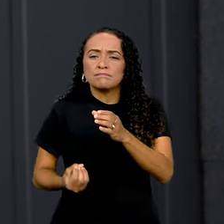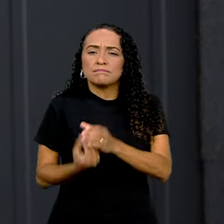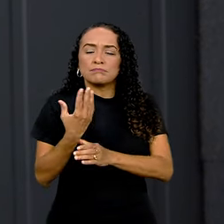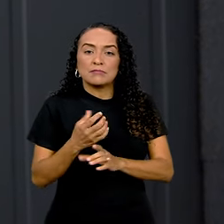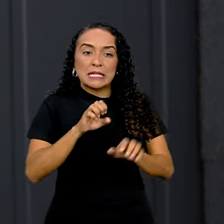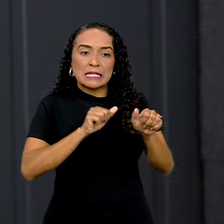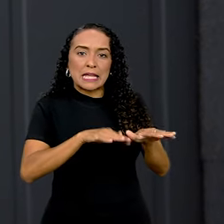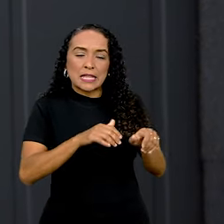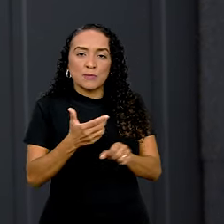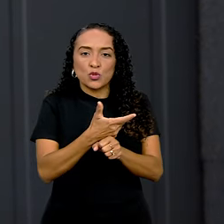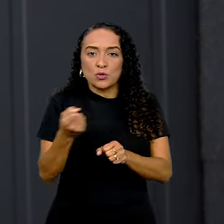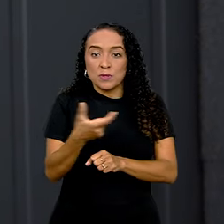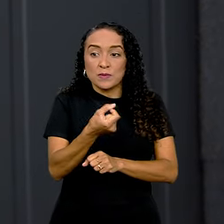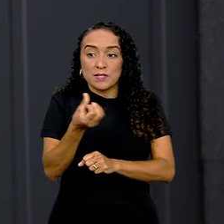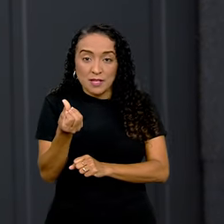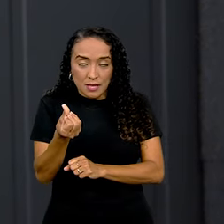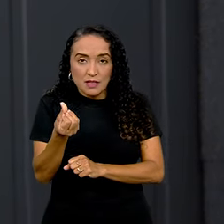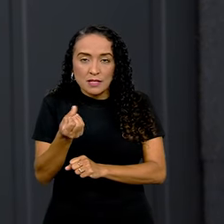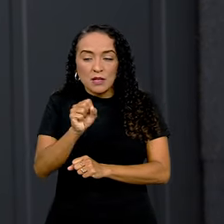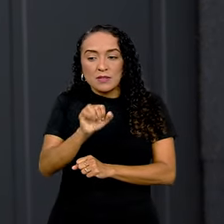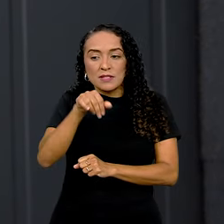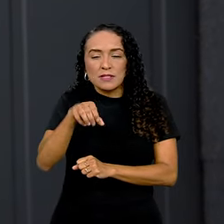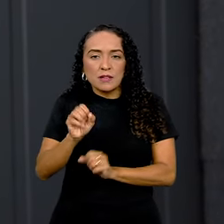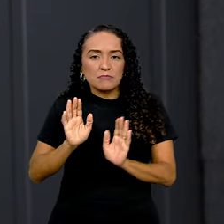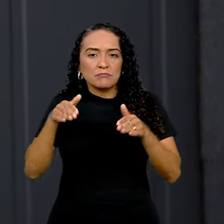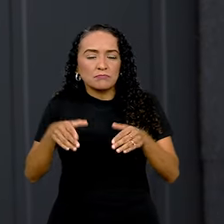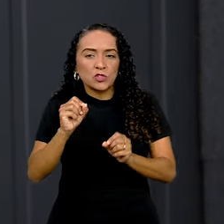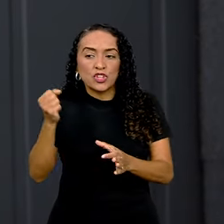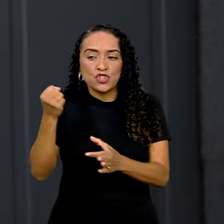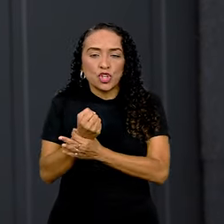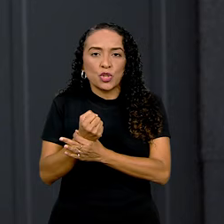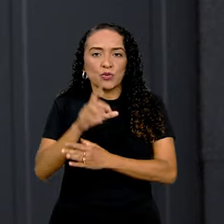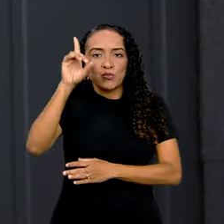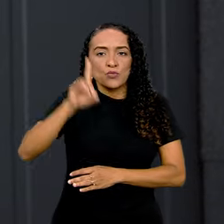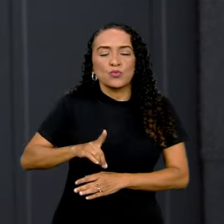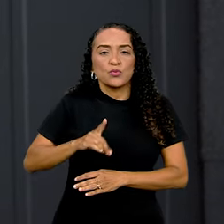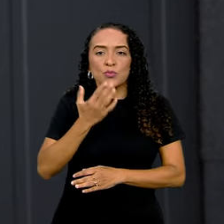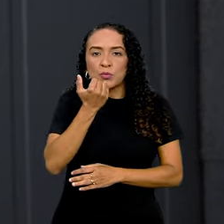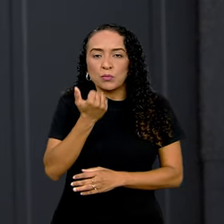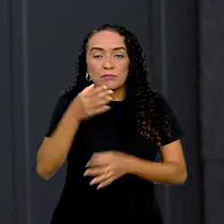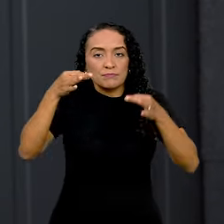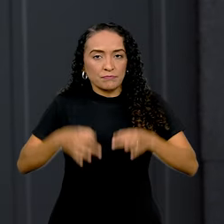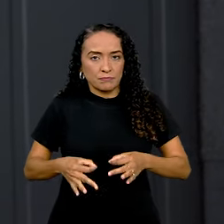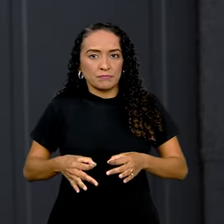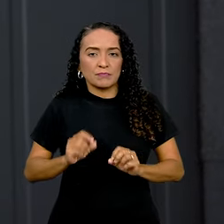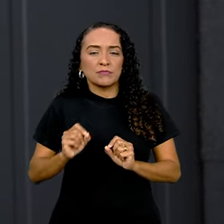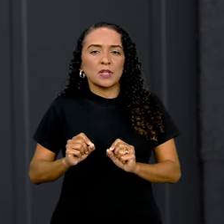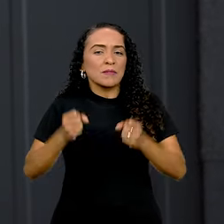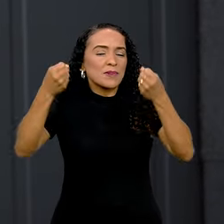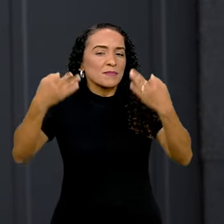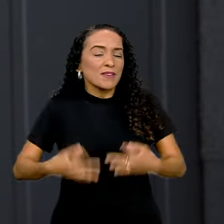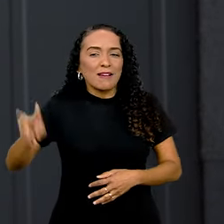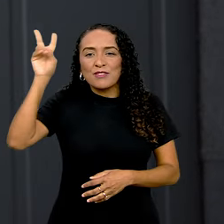instituído em setembro de 2006 o sisan Visa assegurar o direito à Alimentação adequada